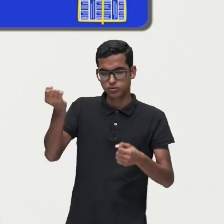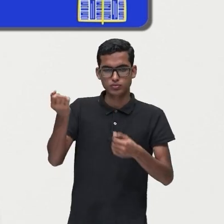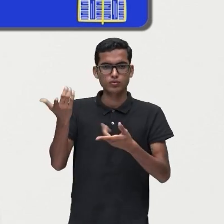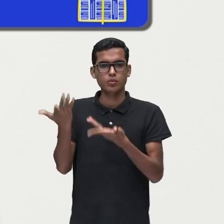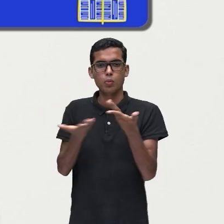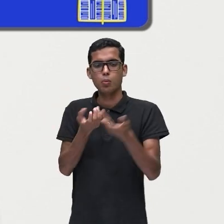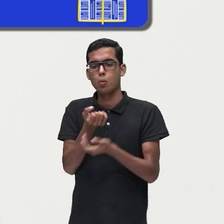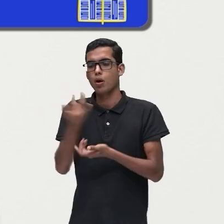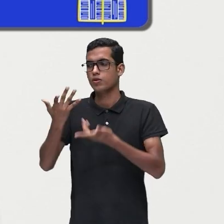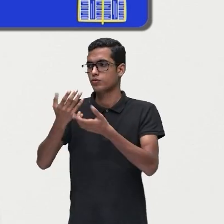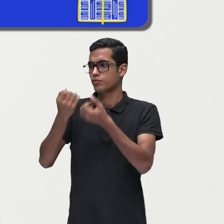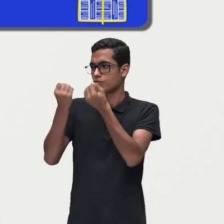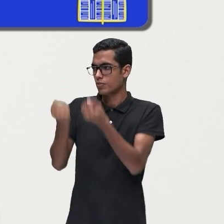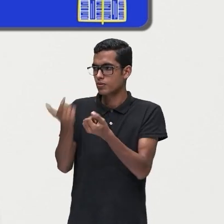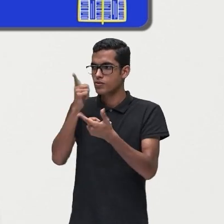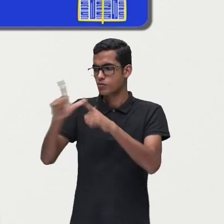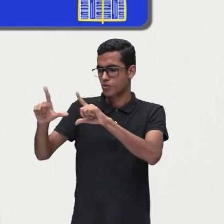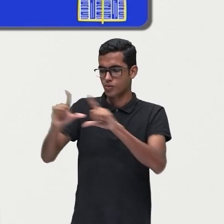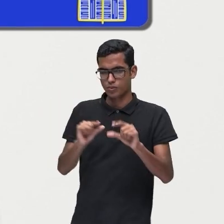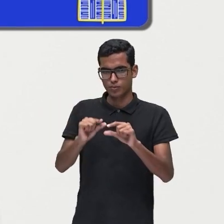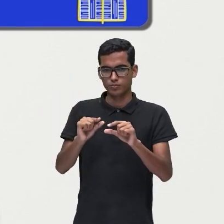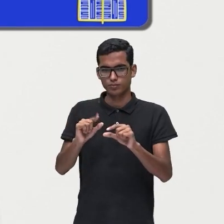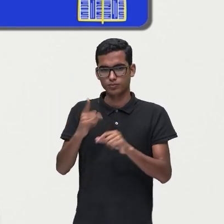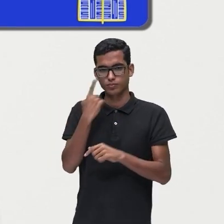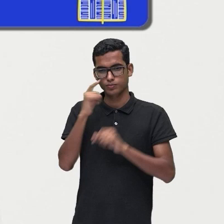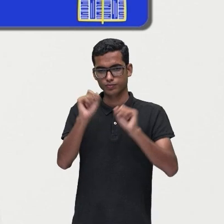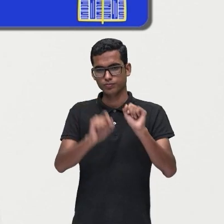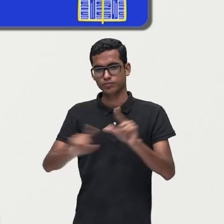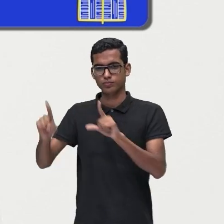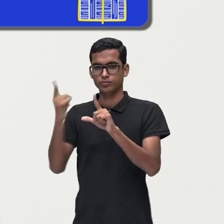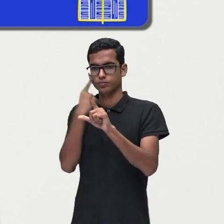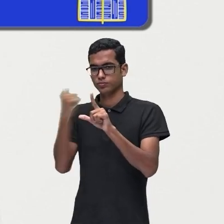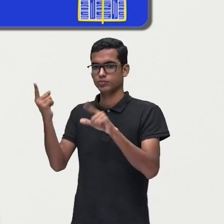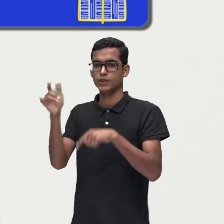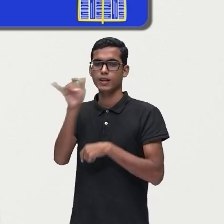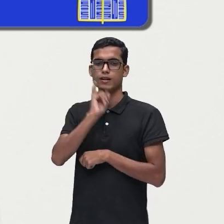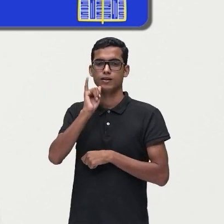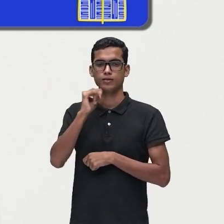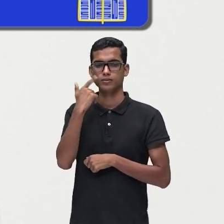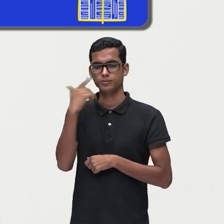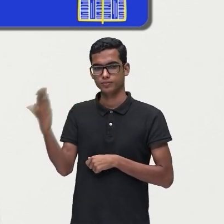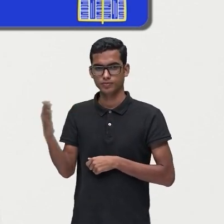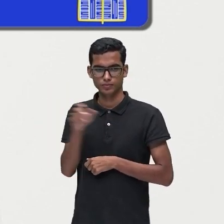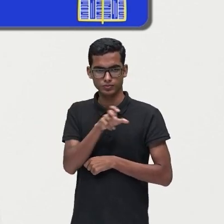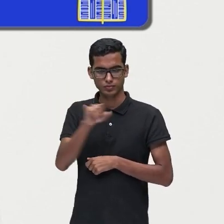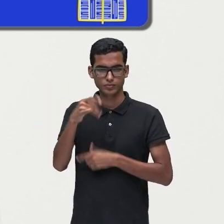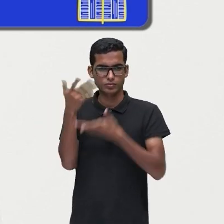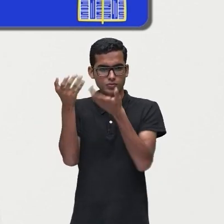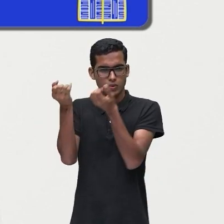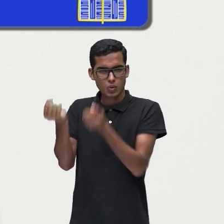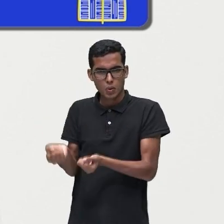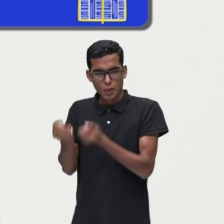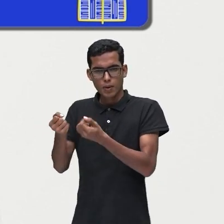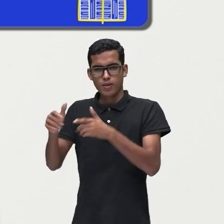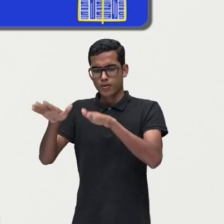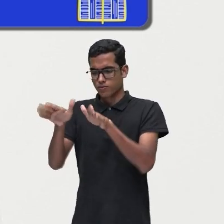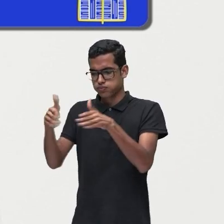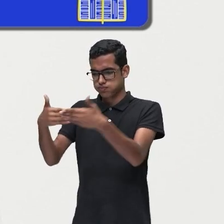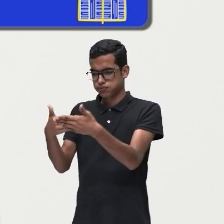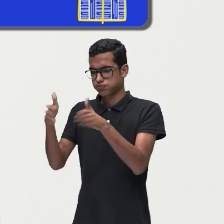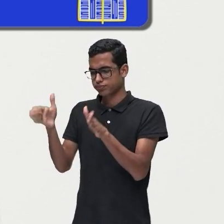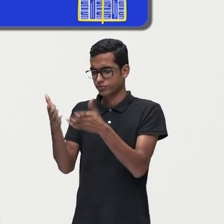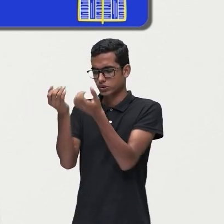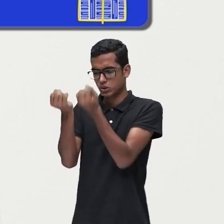diminuído. Vamos aí na próxima cartela. Temos um exemplo. Se o peso do caixote